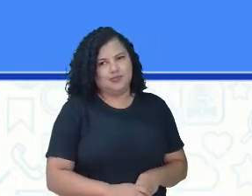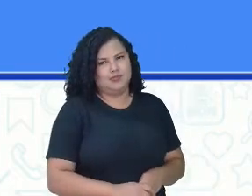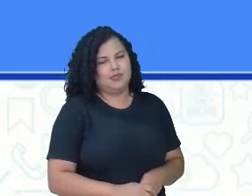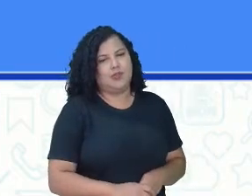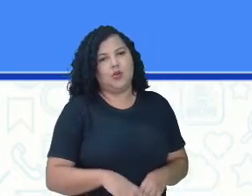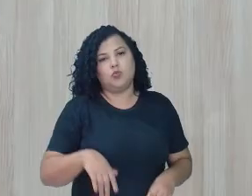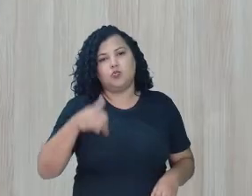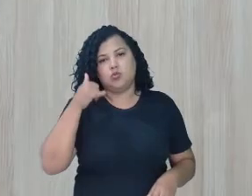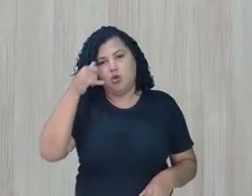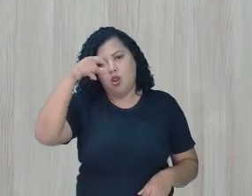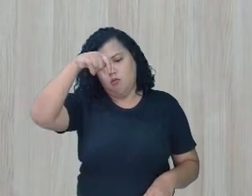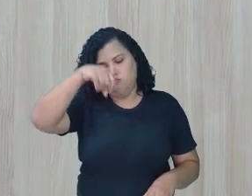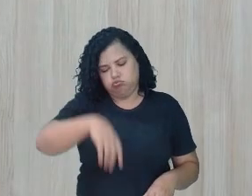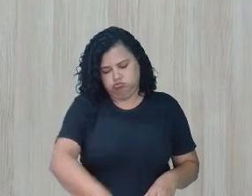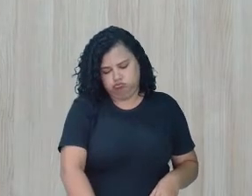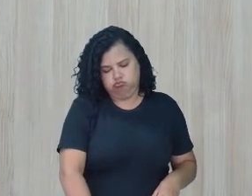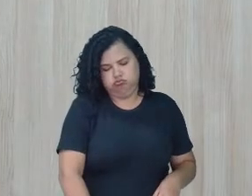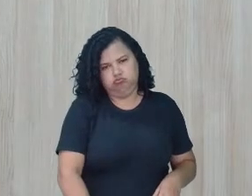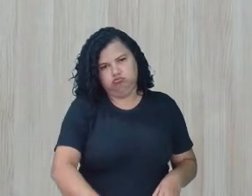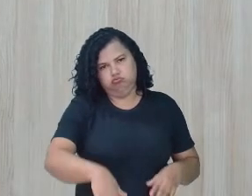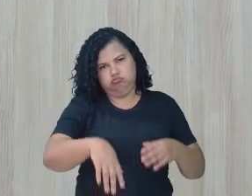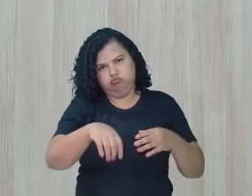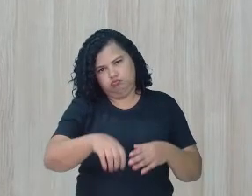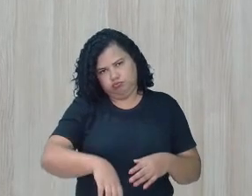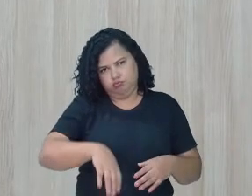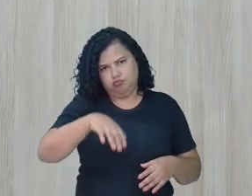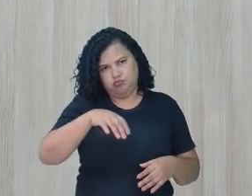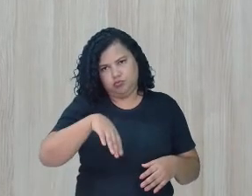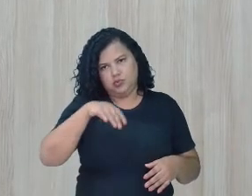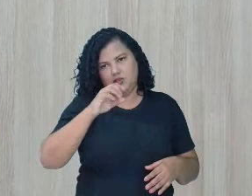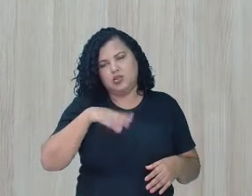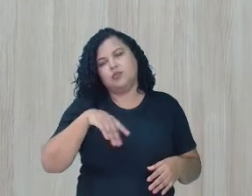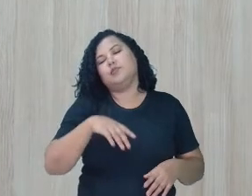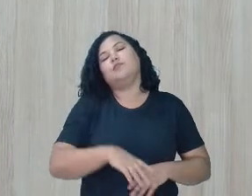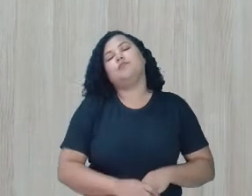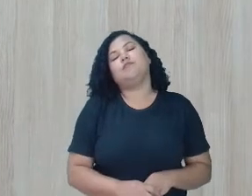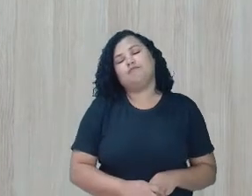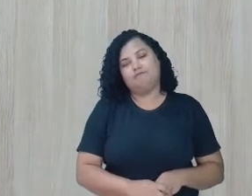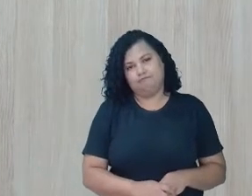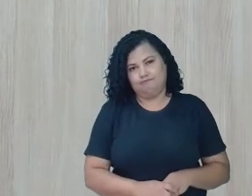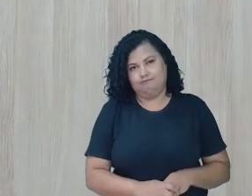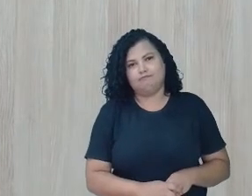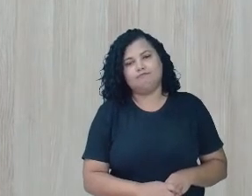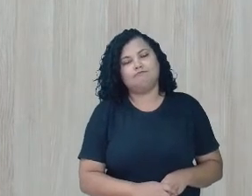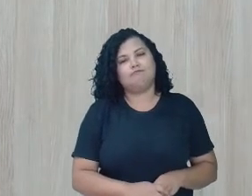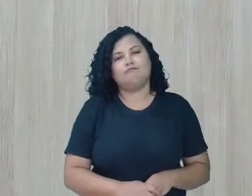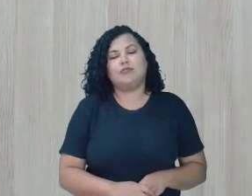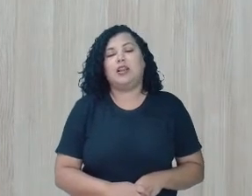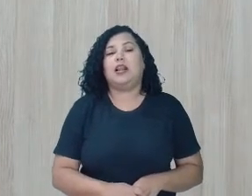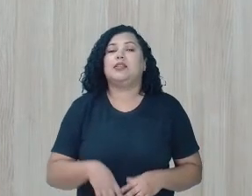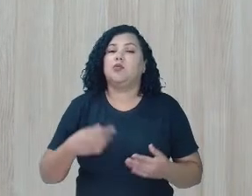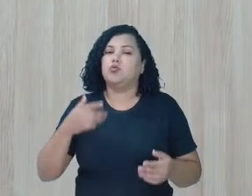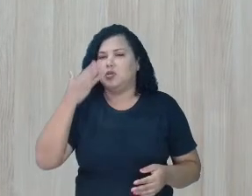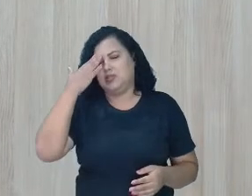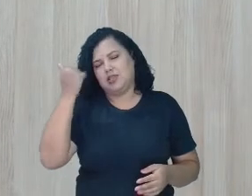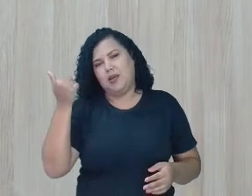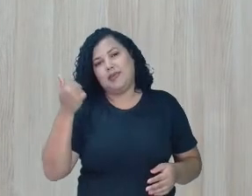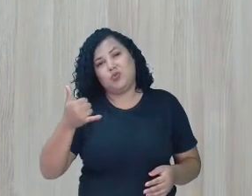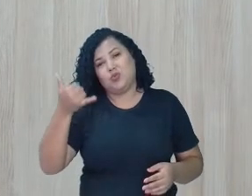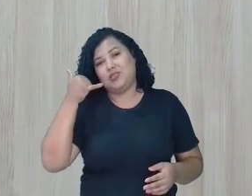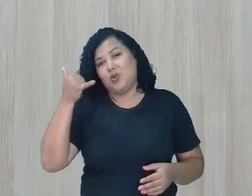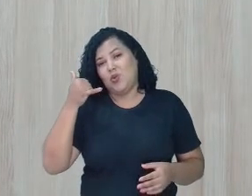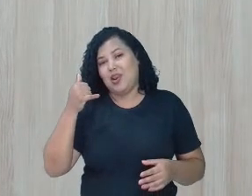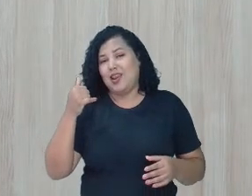ficando debaixo d'água, né? Ou ele caiu, ou foi derrubado, né? Aconteceu alguma coisa. E a gente sabe que o aparelho celular